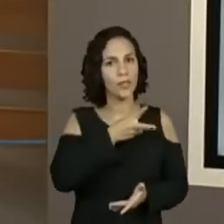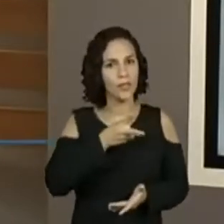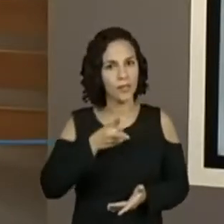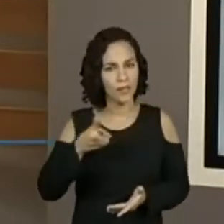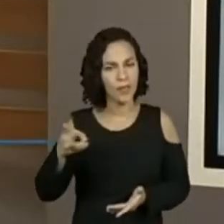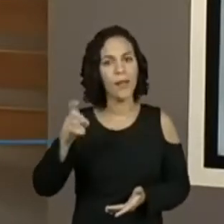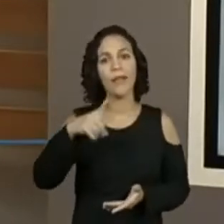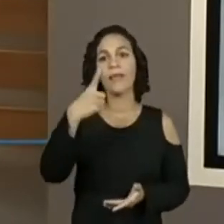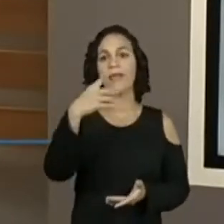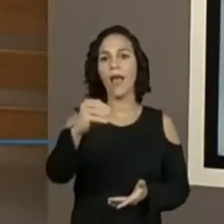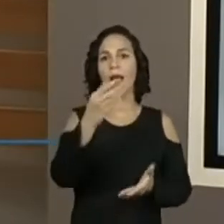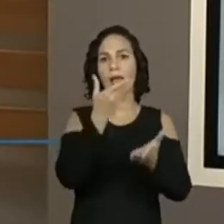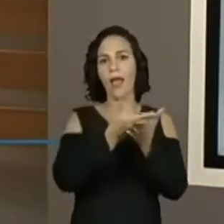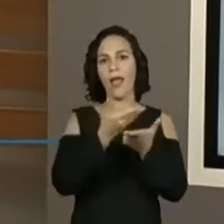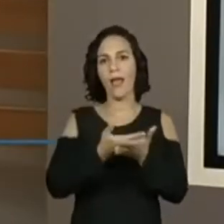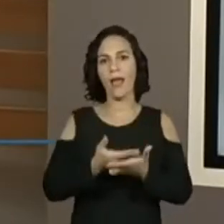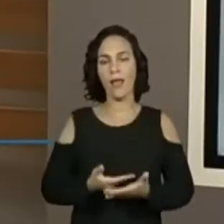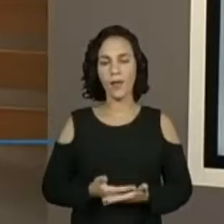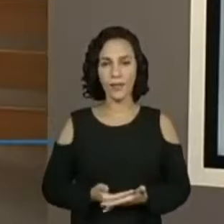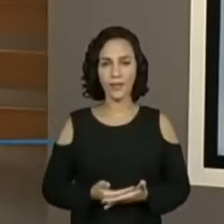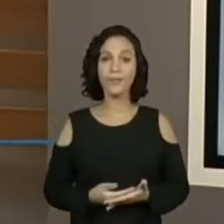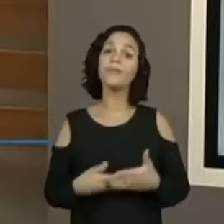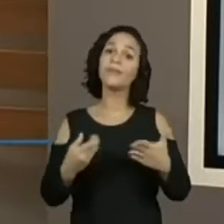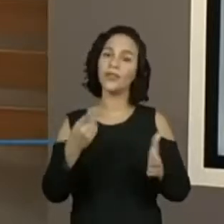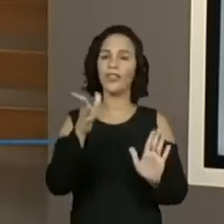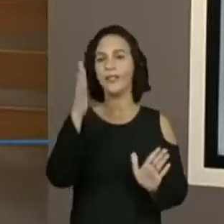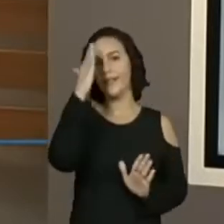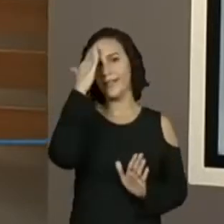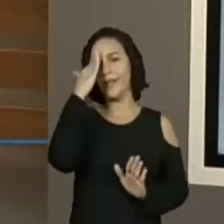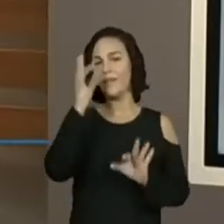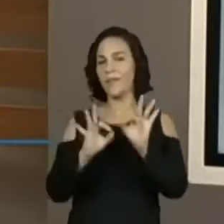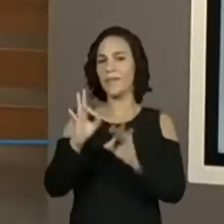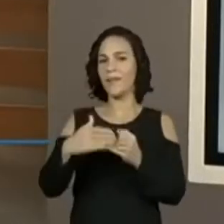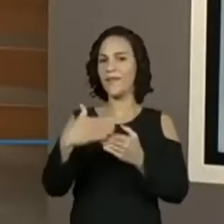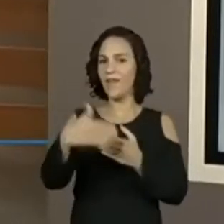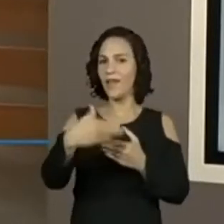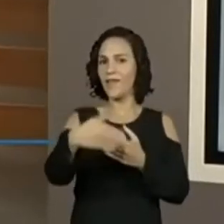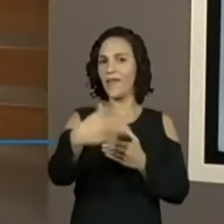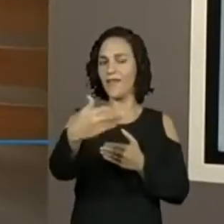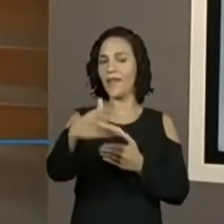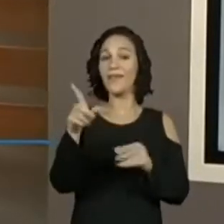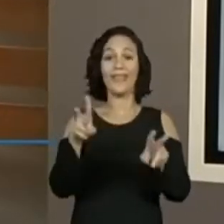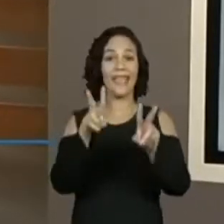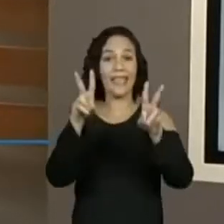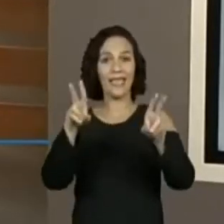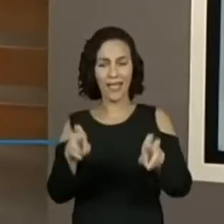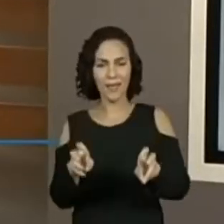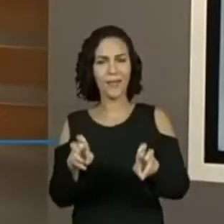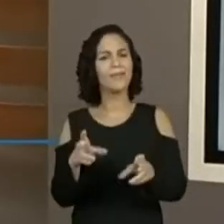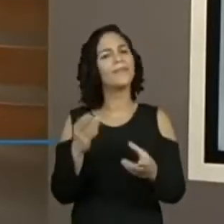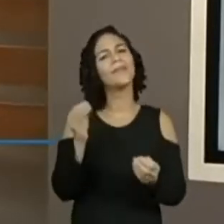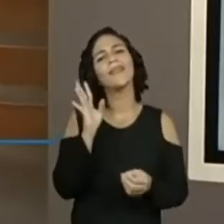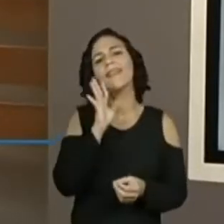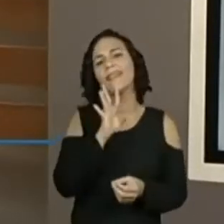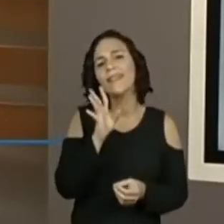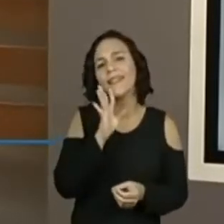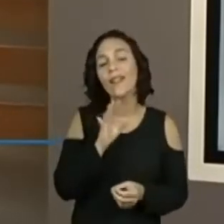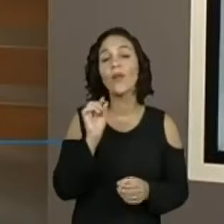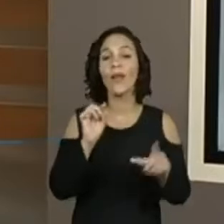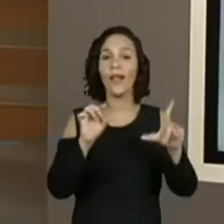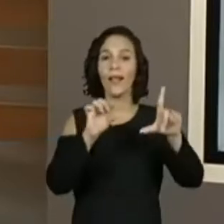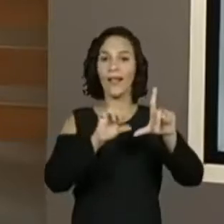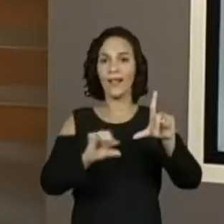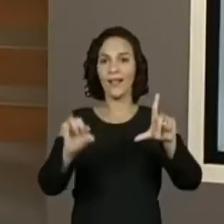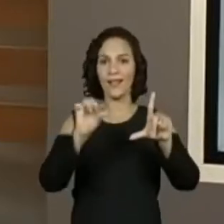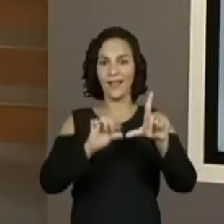são 10 aulas. Então, vocês já estão ligadinhos no que vem pela frente. Até porque é um assunto muito gostoso, de legenda.